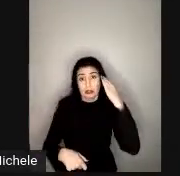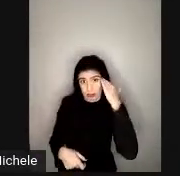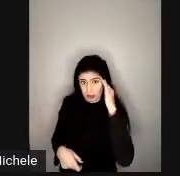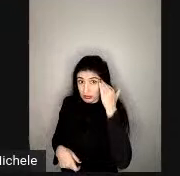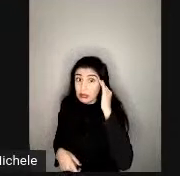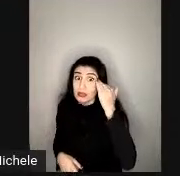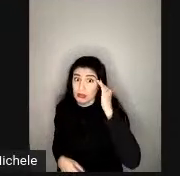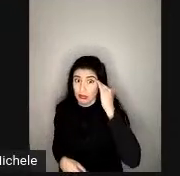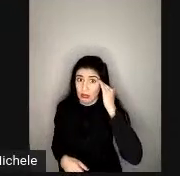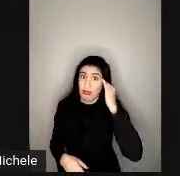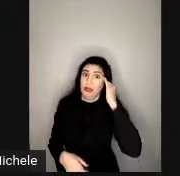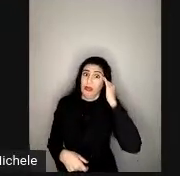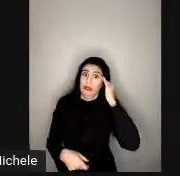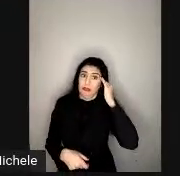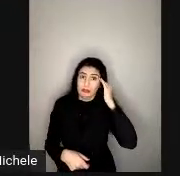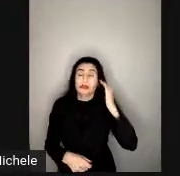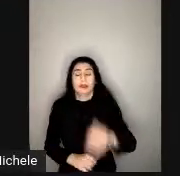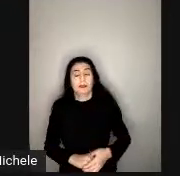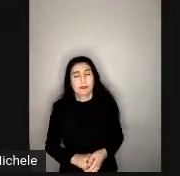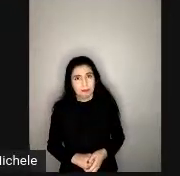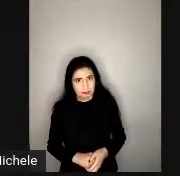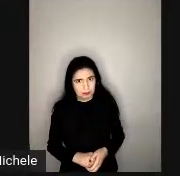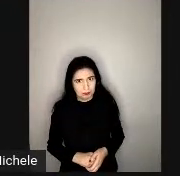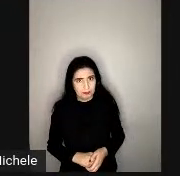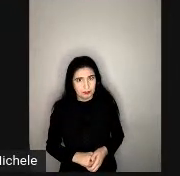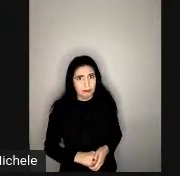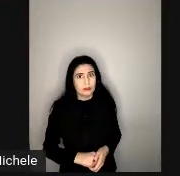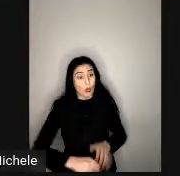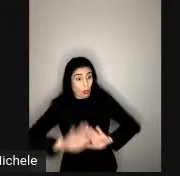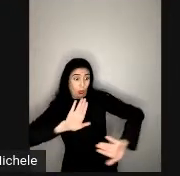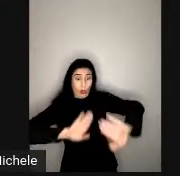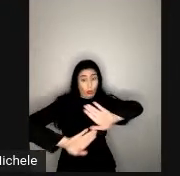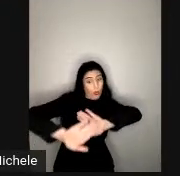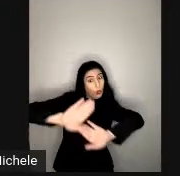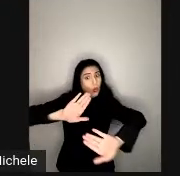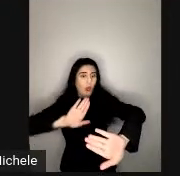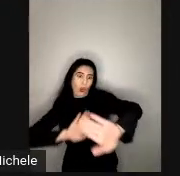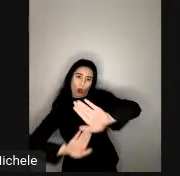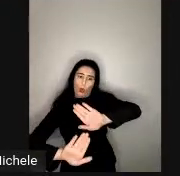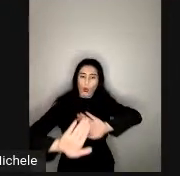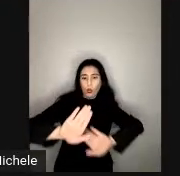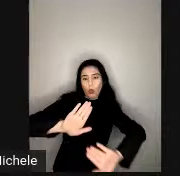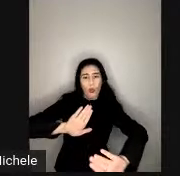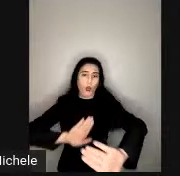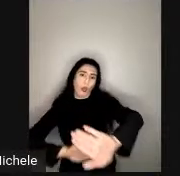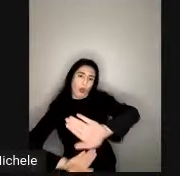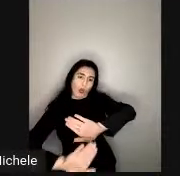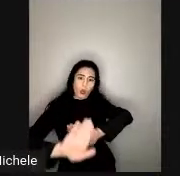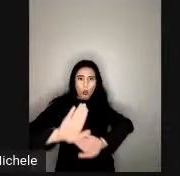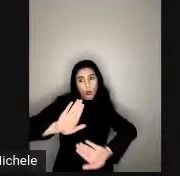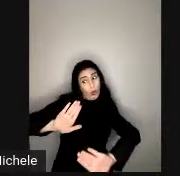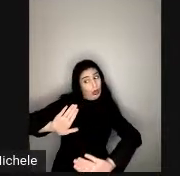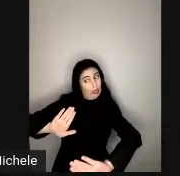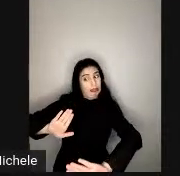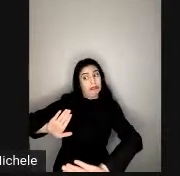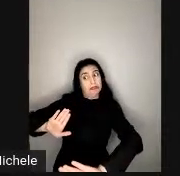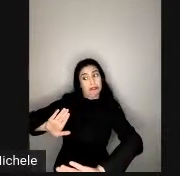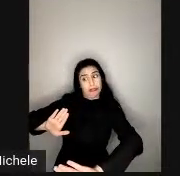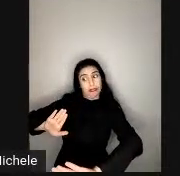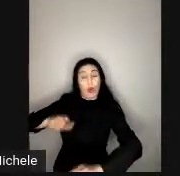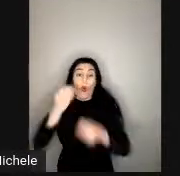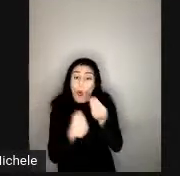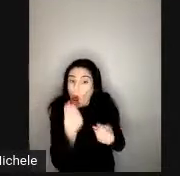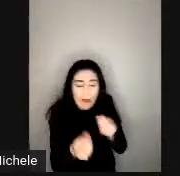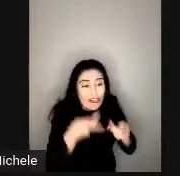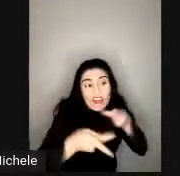procuramos policiar que isso esteja acontecendo, né? Para justamente